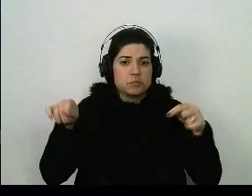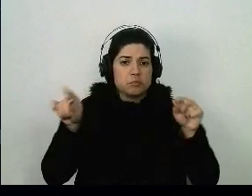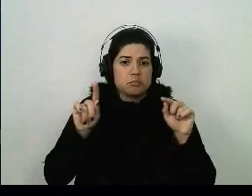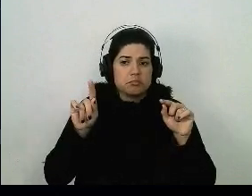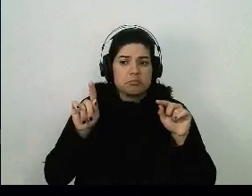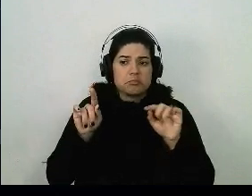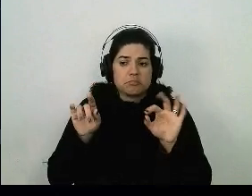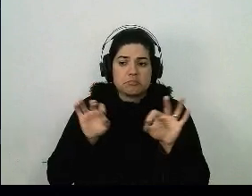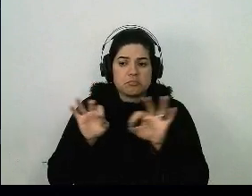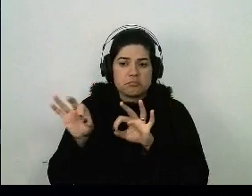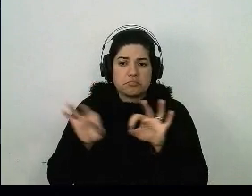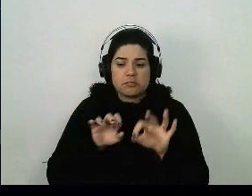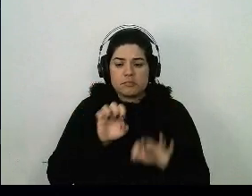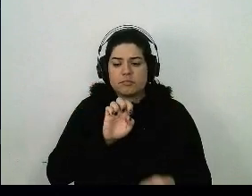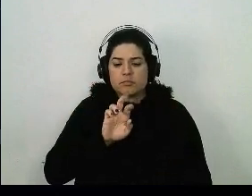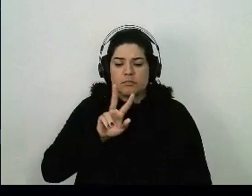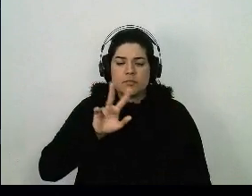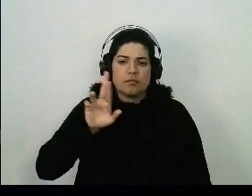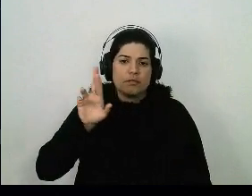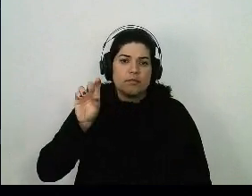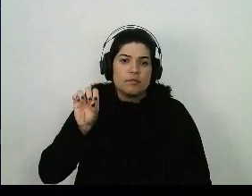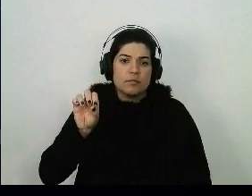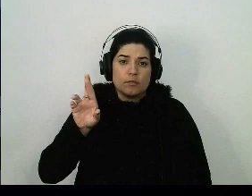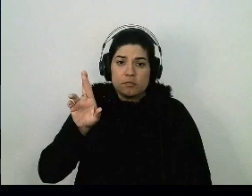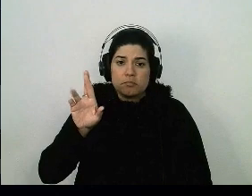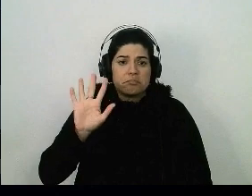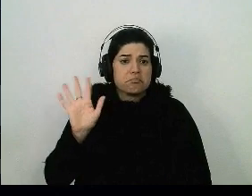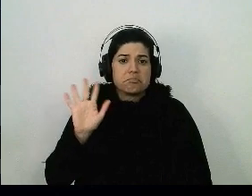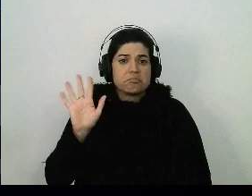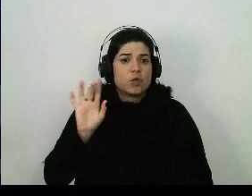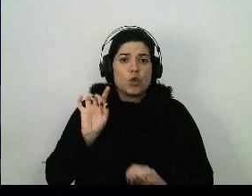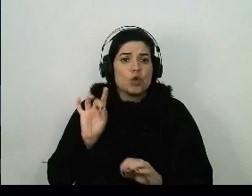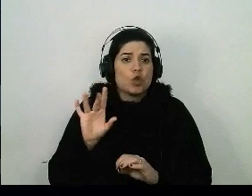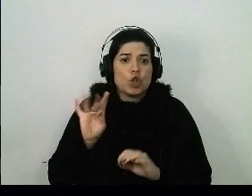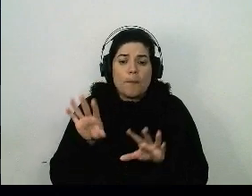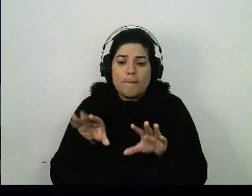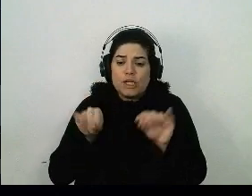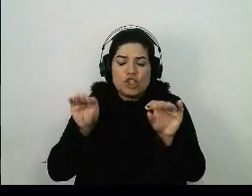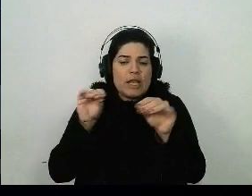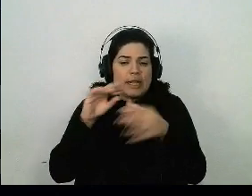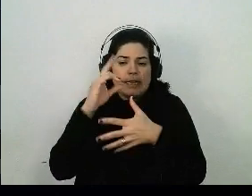nem espaço. A gente só precisa manipular os nossos dados.